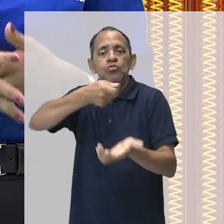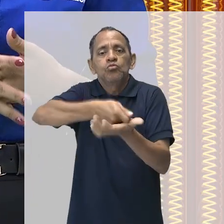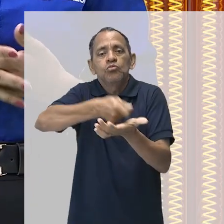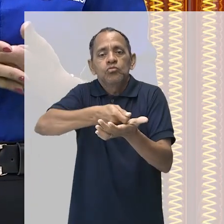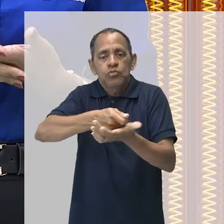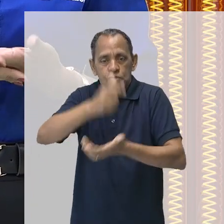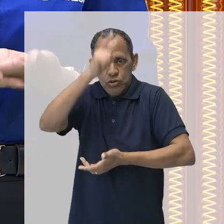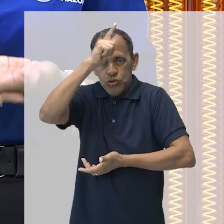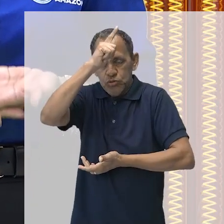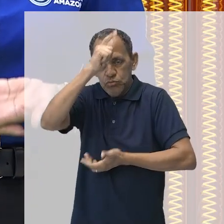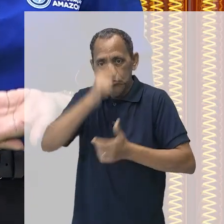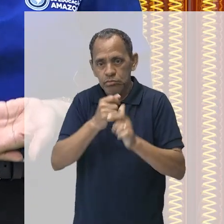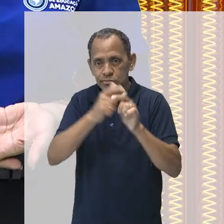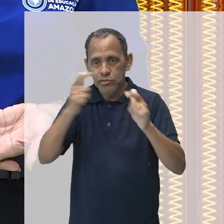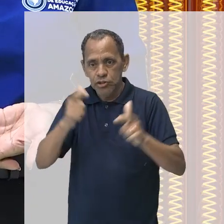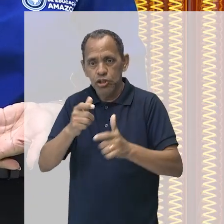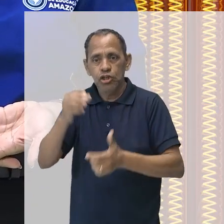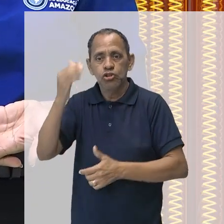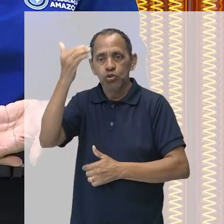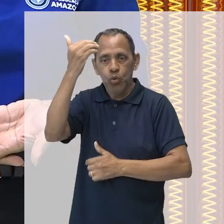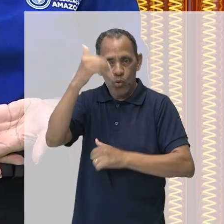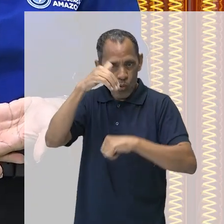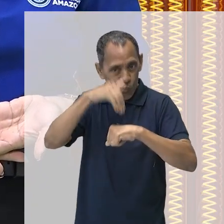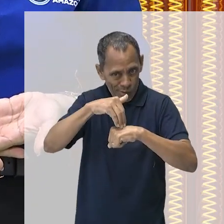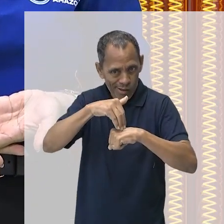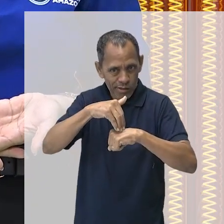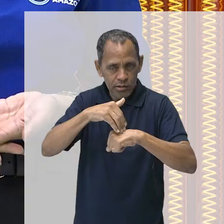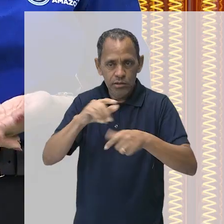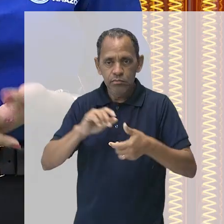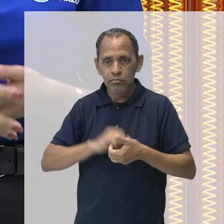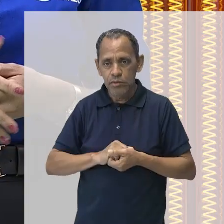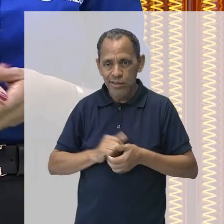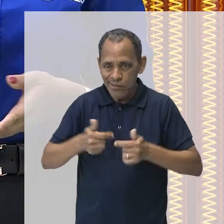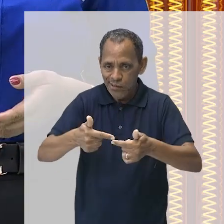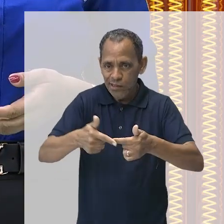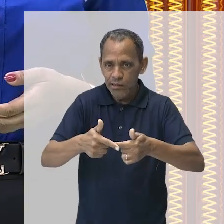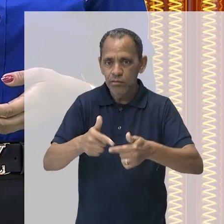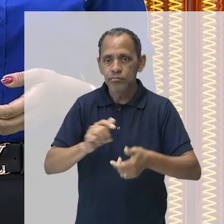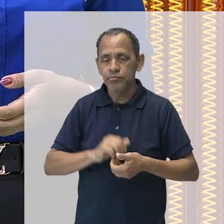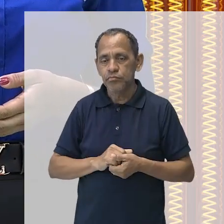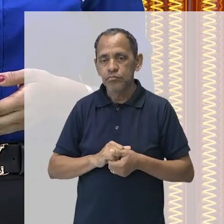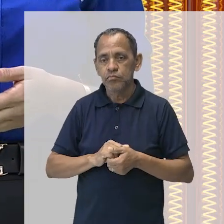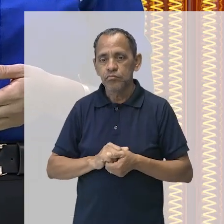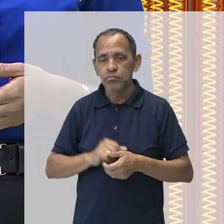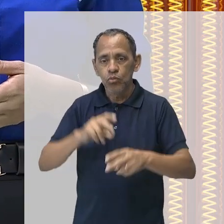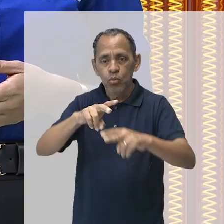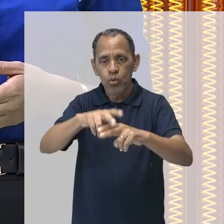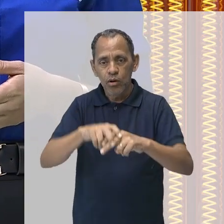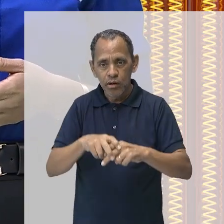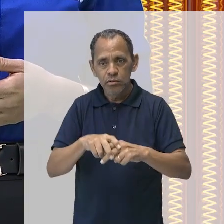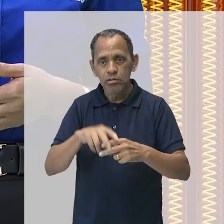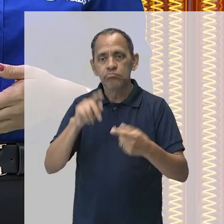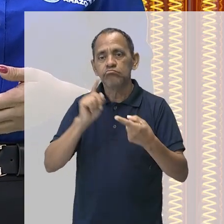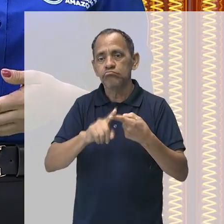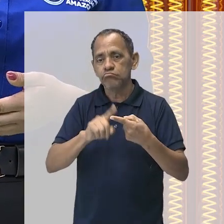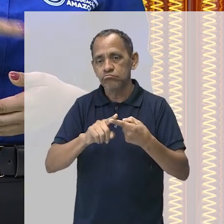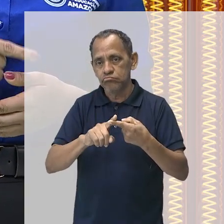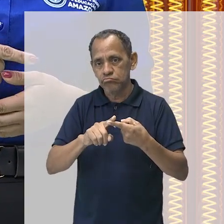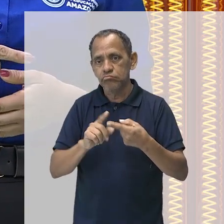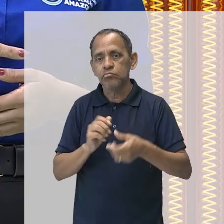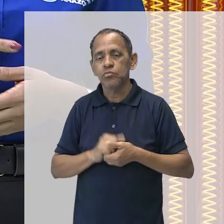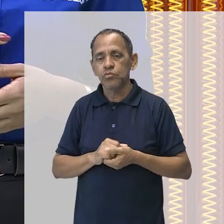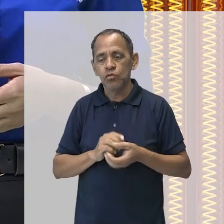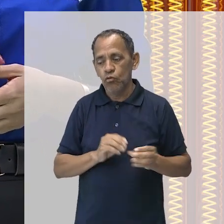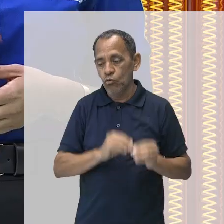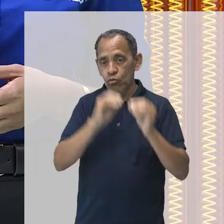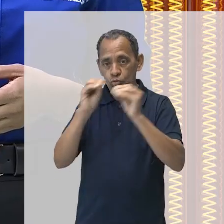ali a grande culpada desta guerra, certo? Então, a Alsácia-Lorena voltou para as mãos da